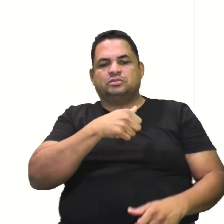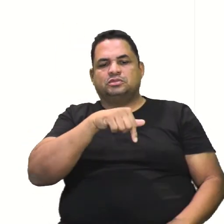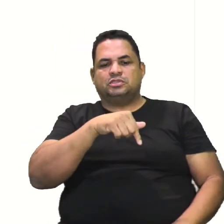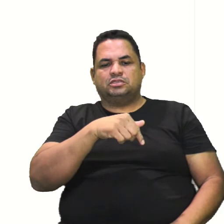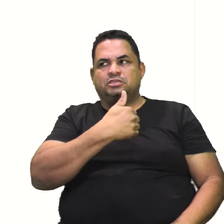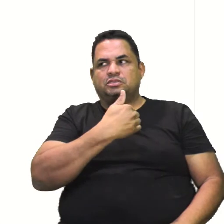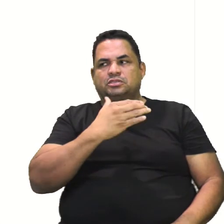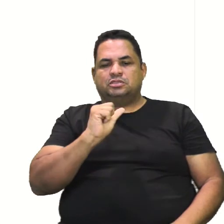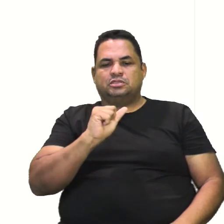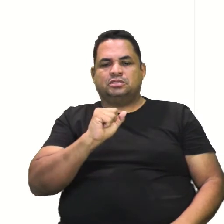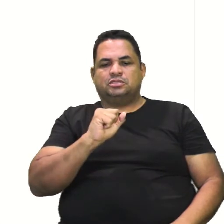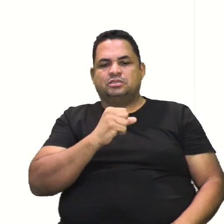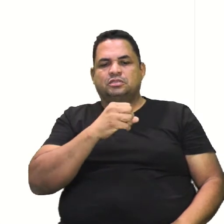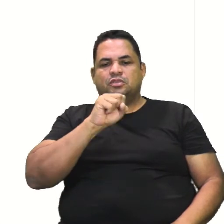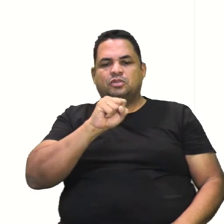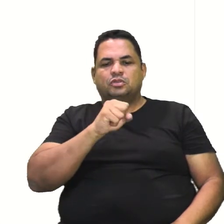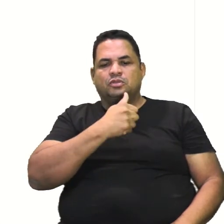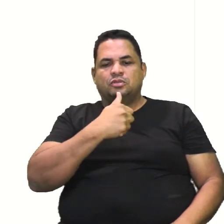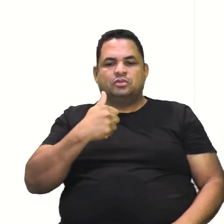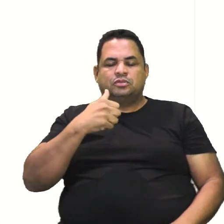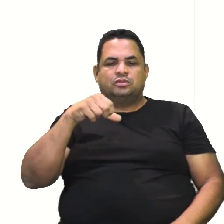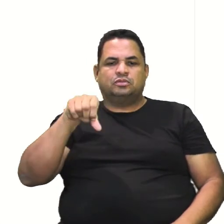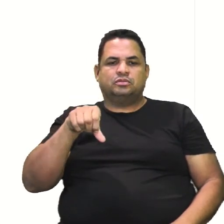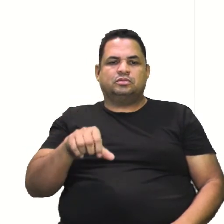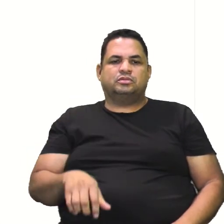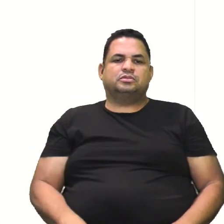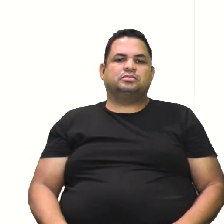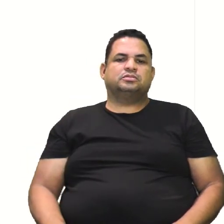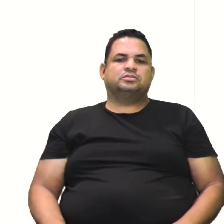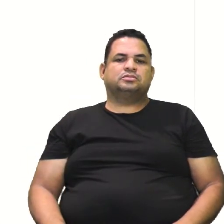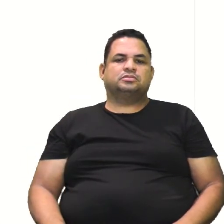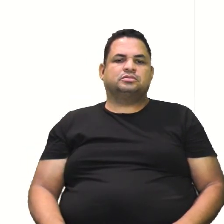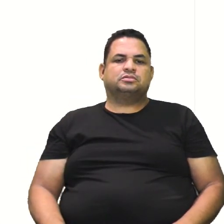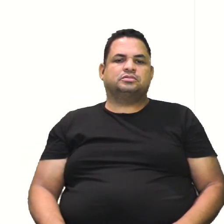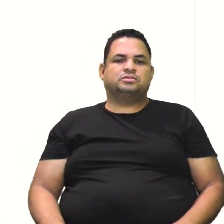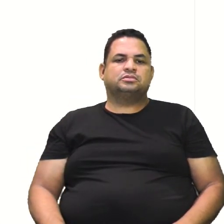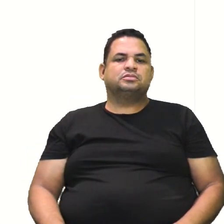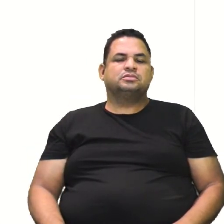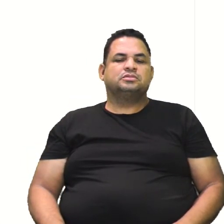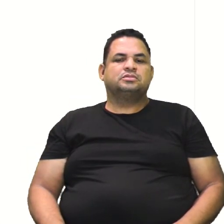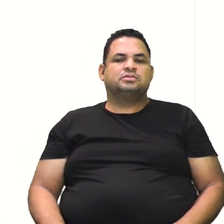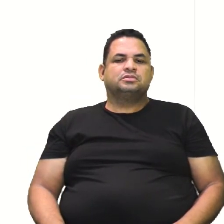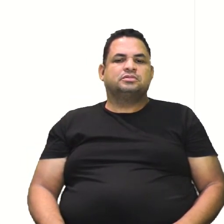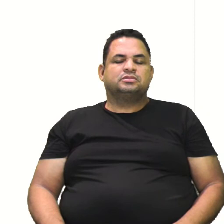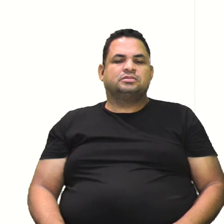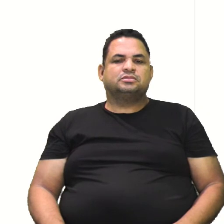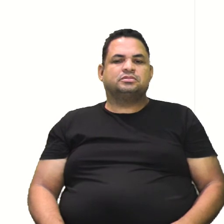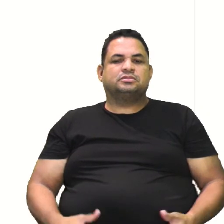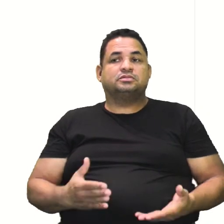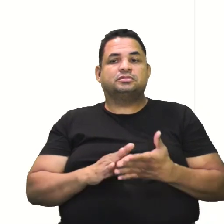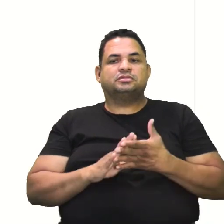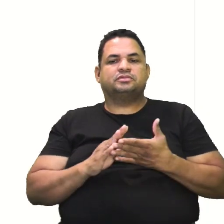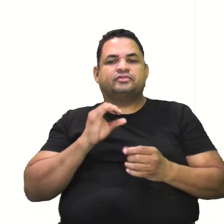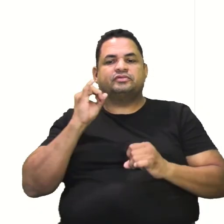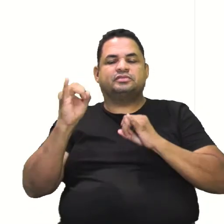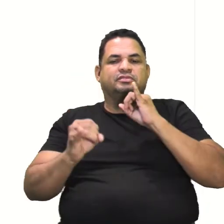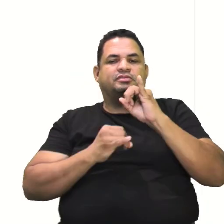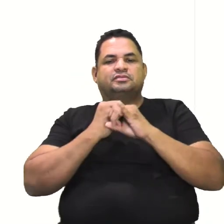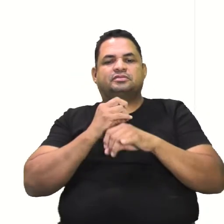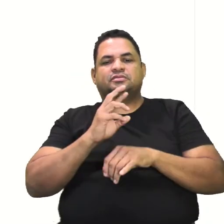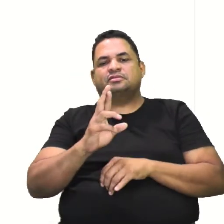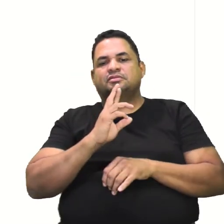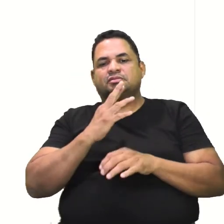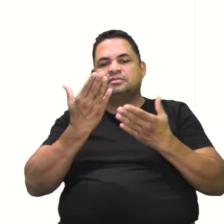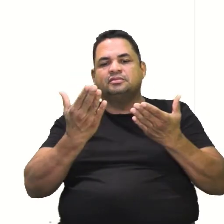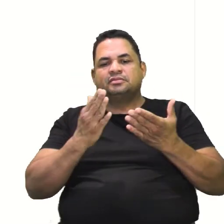10? 8? 11 ou 9? E aí, se fosse nas redes sociais, você iria responder